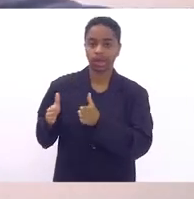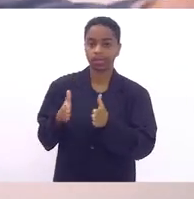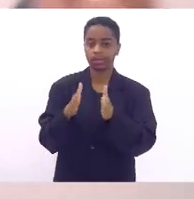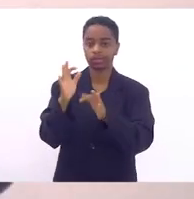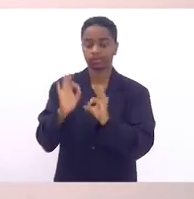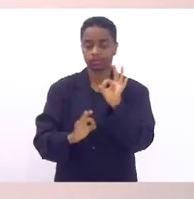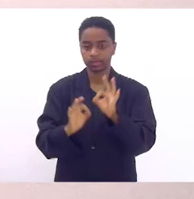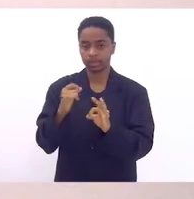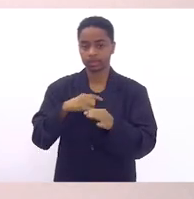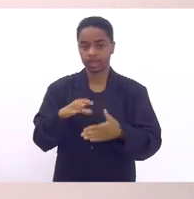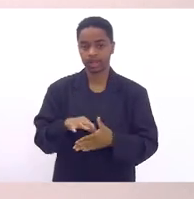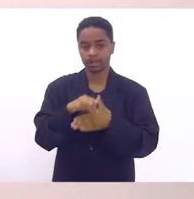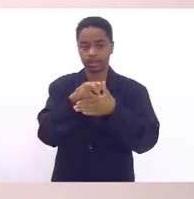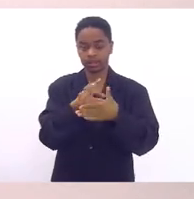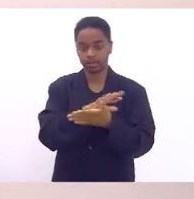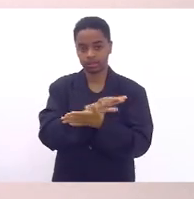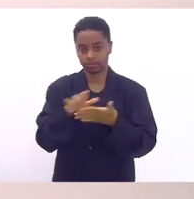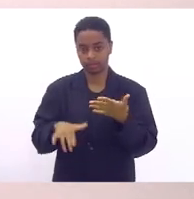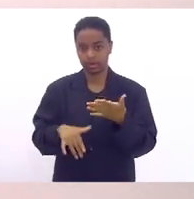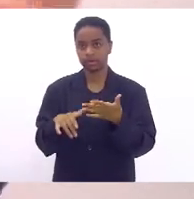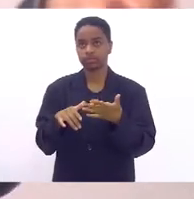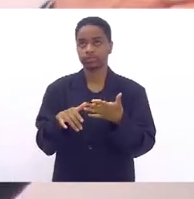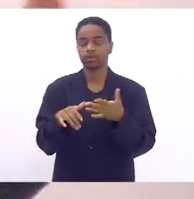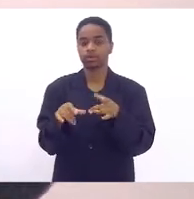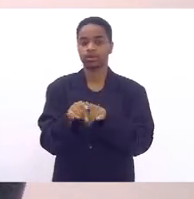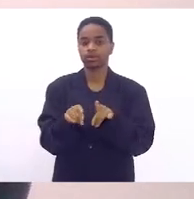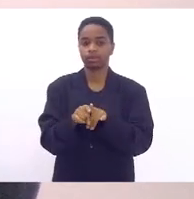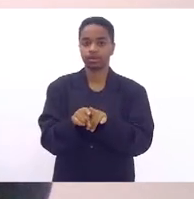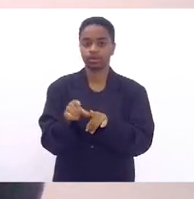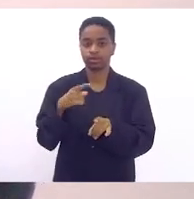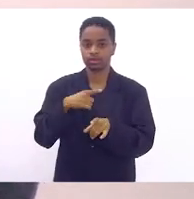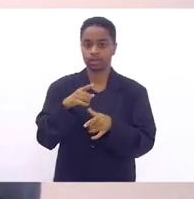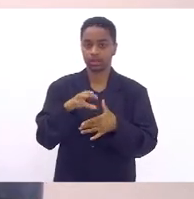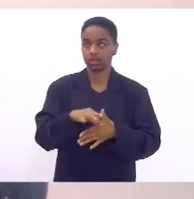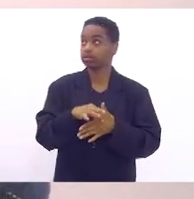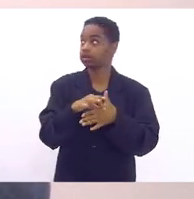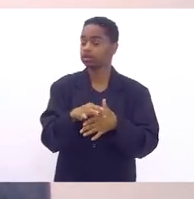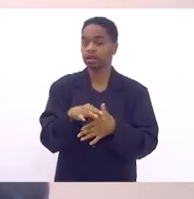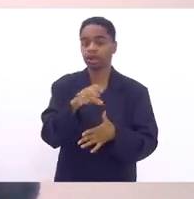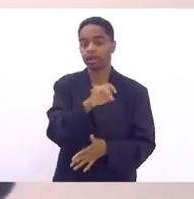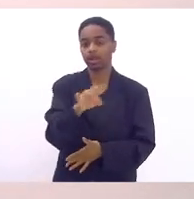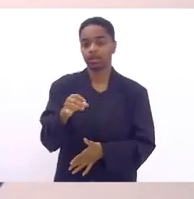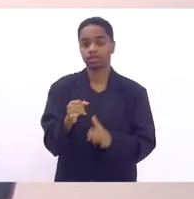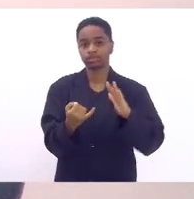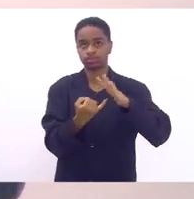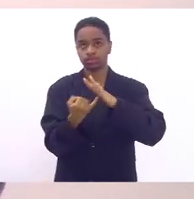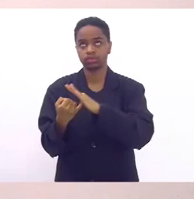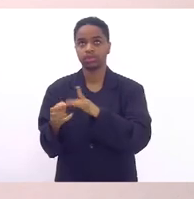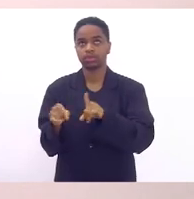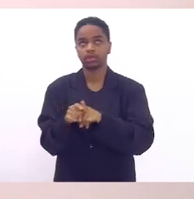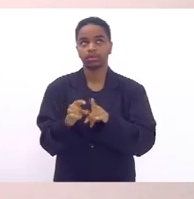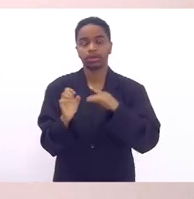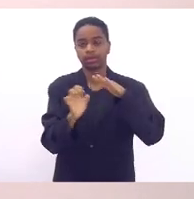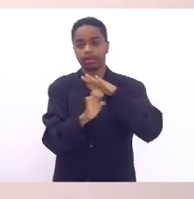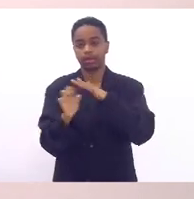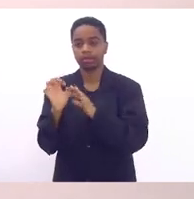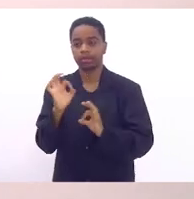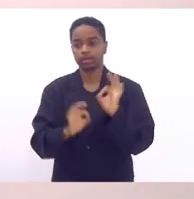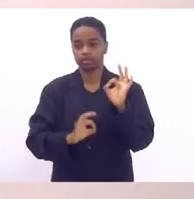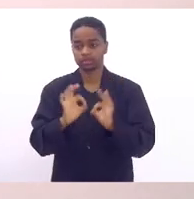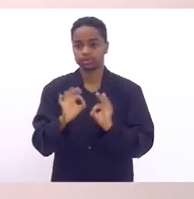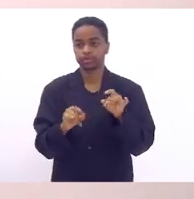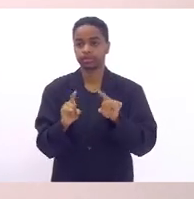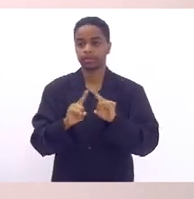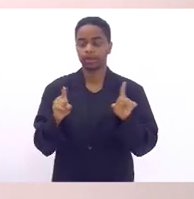as lideranças eh eh parlamentares nós temos as lideranças das instituições os empresários mobilizados